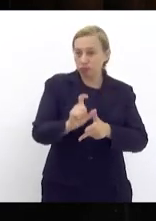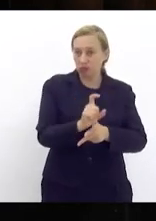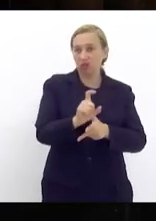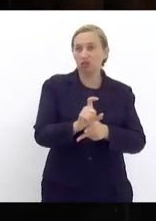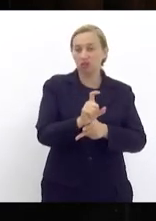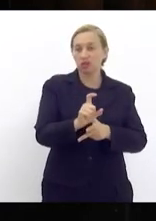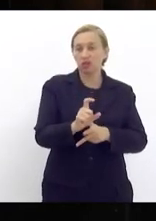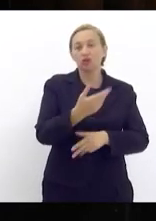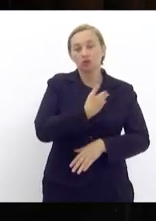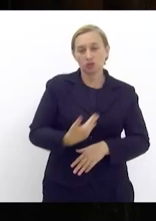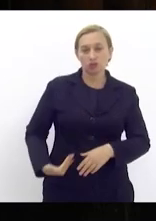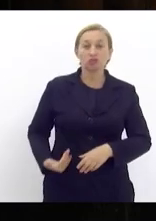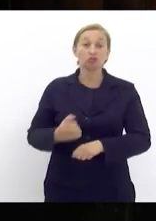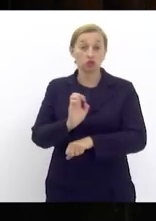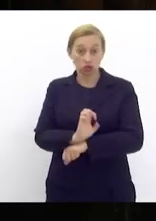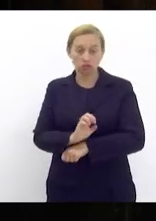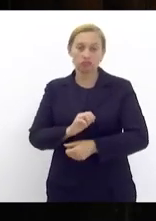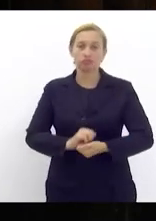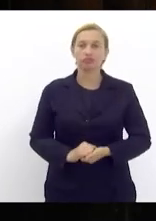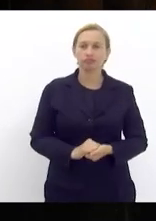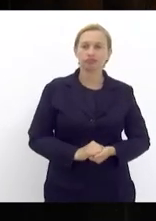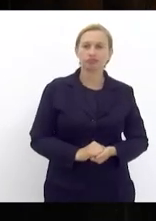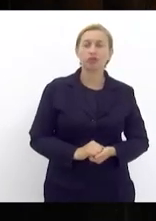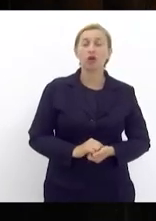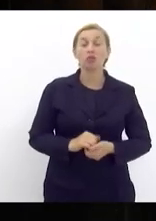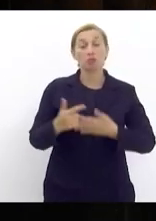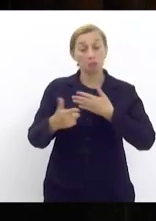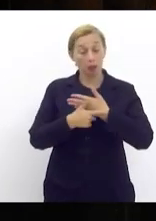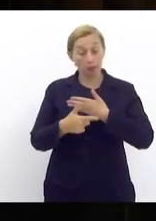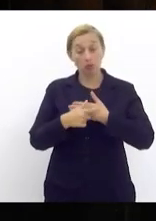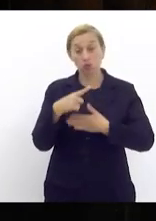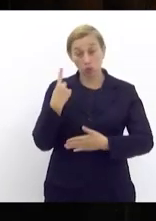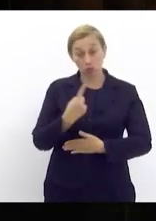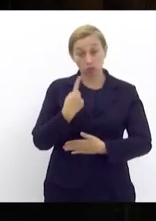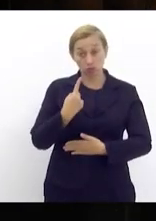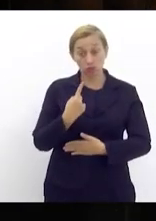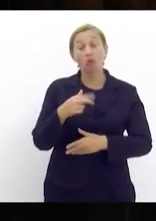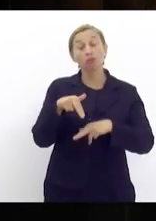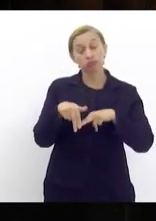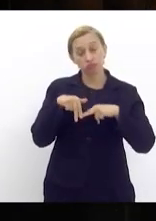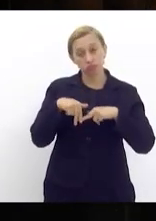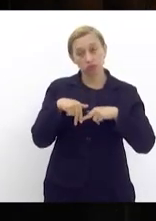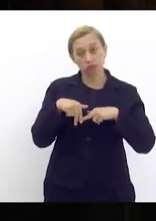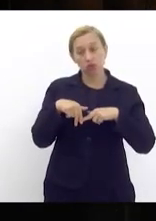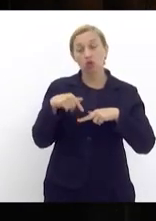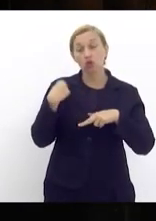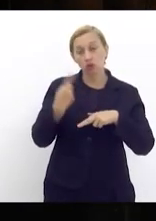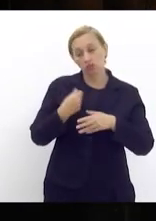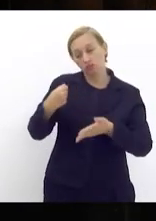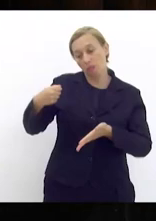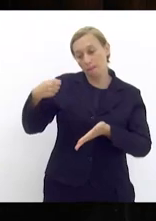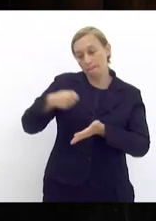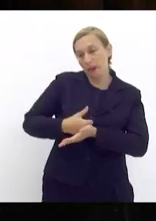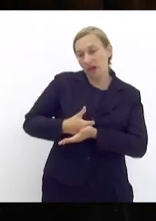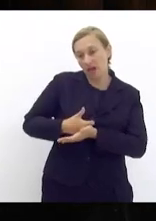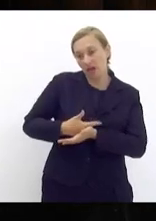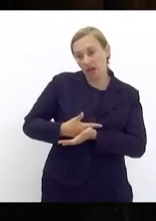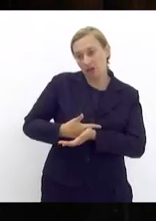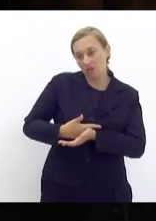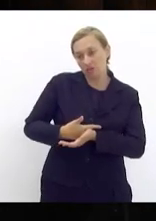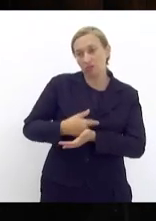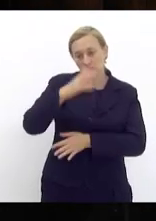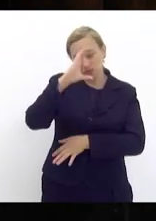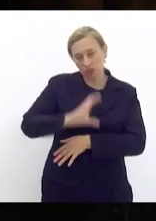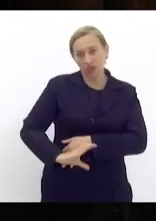do Governo do Estado. Esse é o nosso papel. É por isso que somos pagos pelo contribuinte, pelo